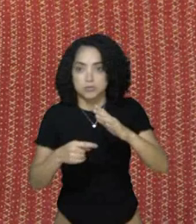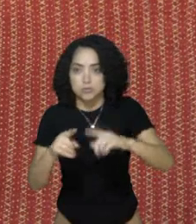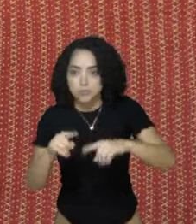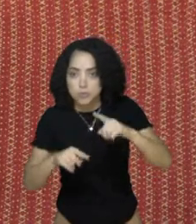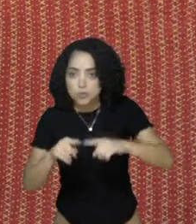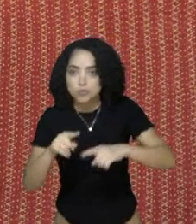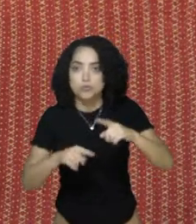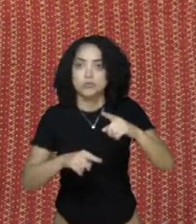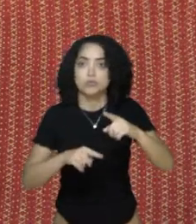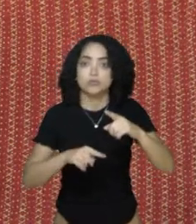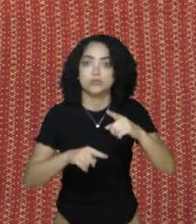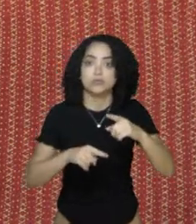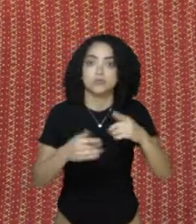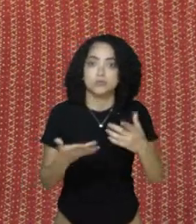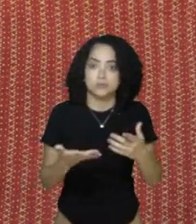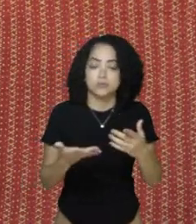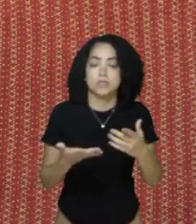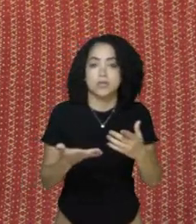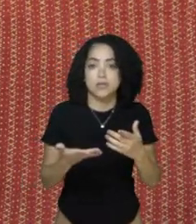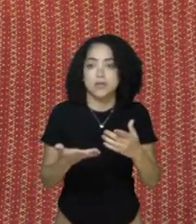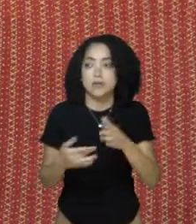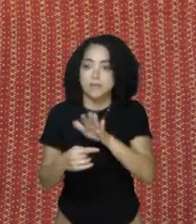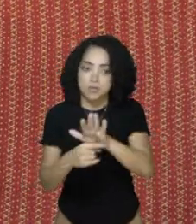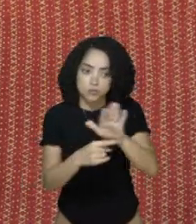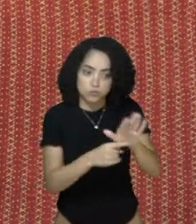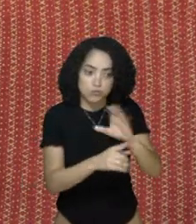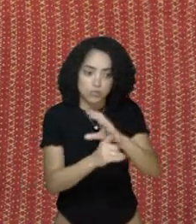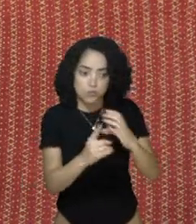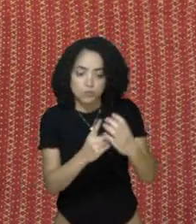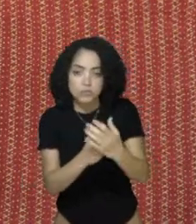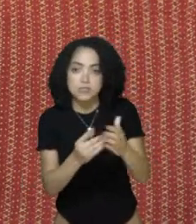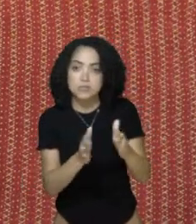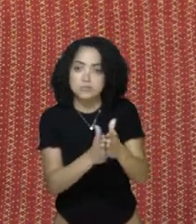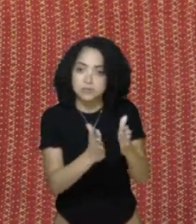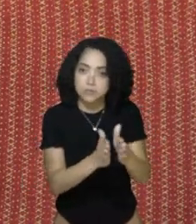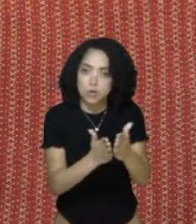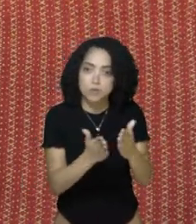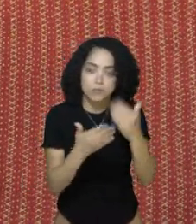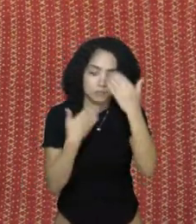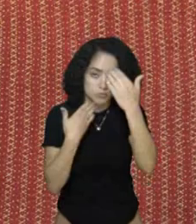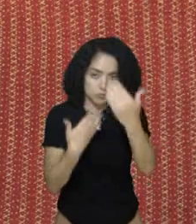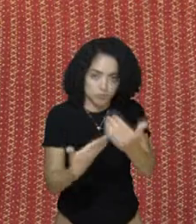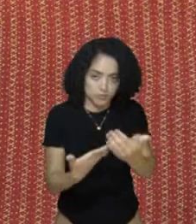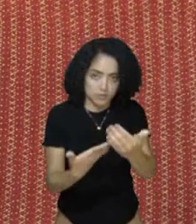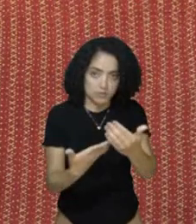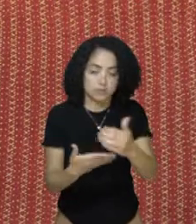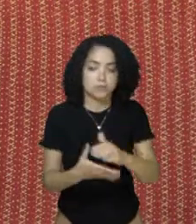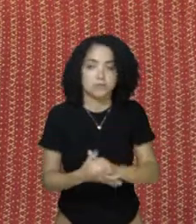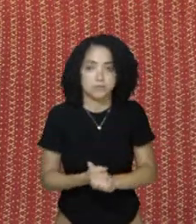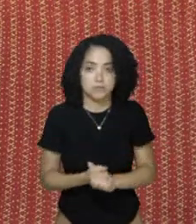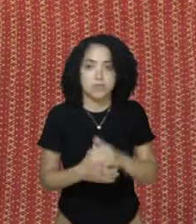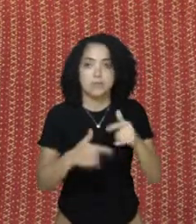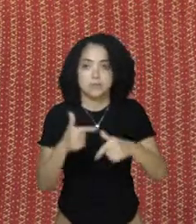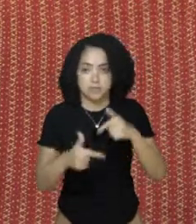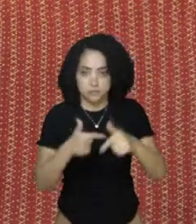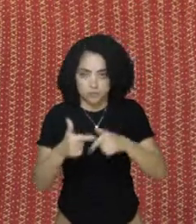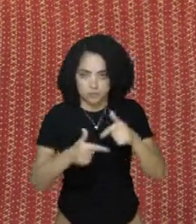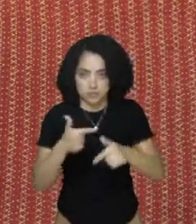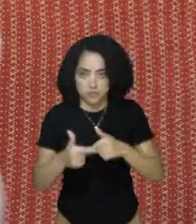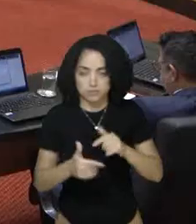baixo custo possível para acolher comunidades carentes afetadas. Então, muito obrigada ao deputado Berlanda pelo trabalho que faz por